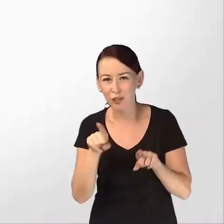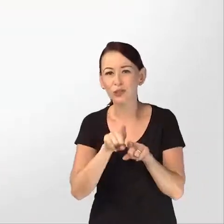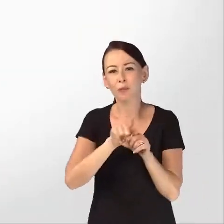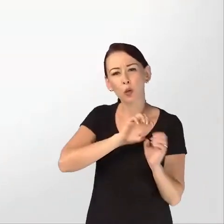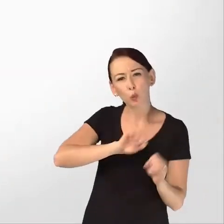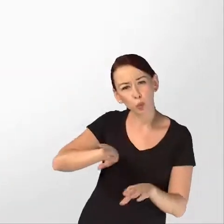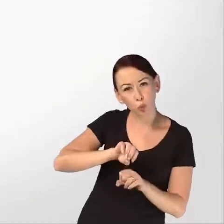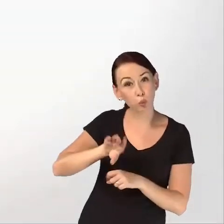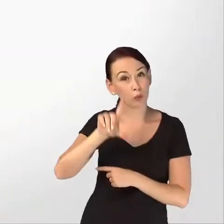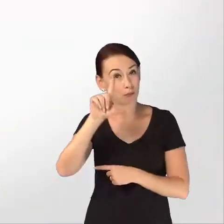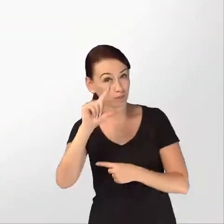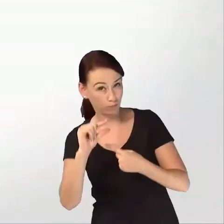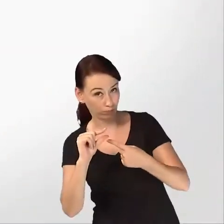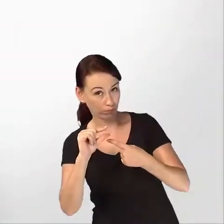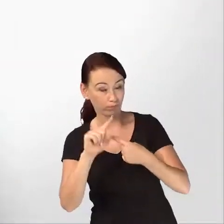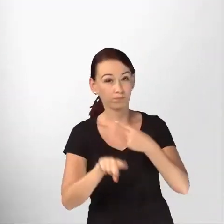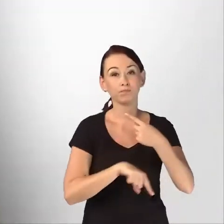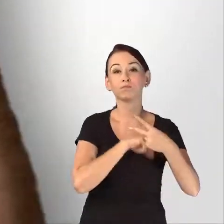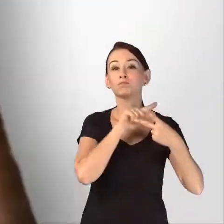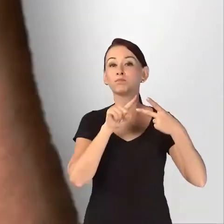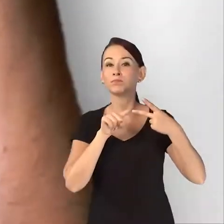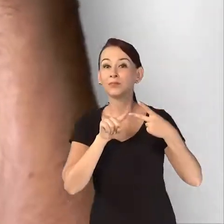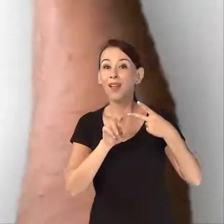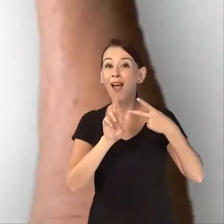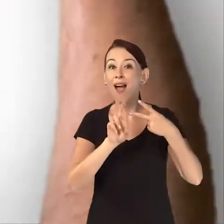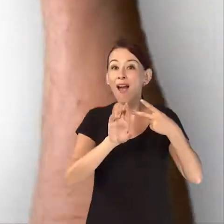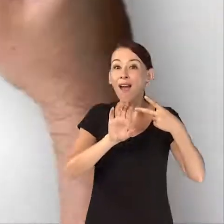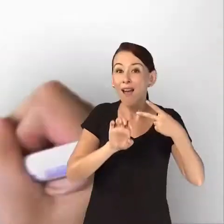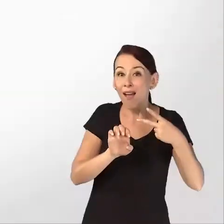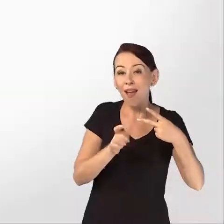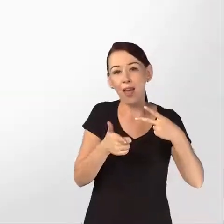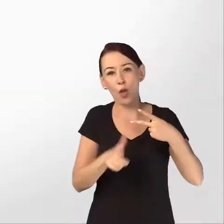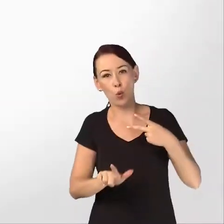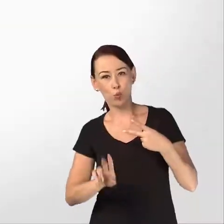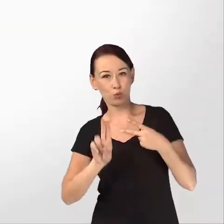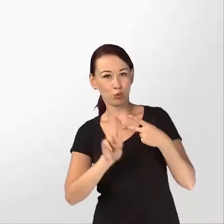Reduzir o consumo e a consequente geração de resíduos.